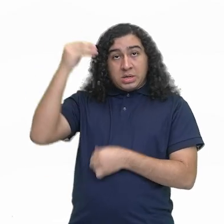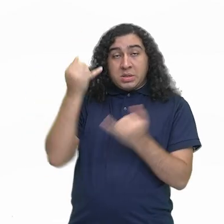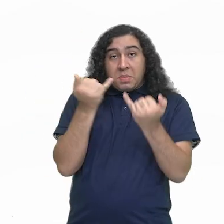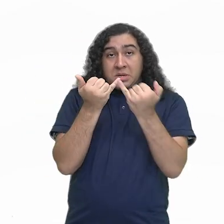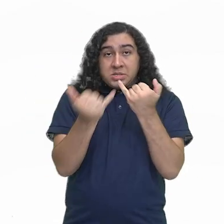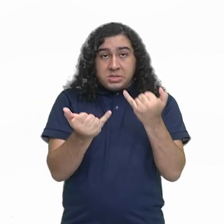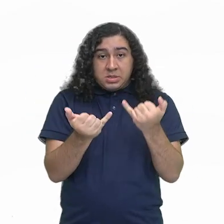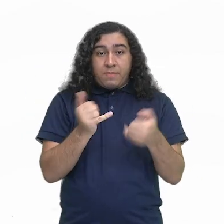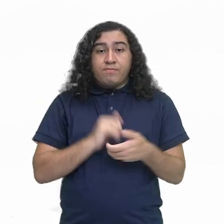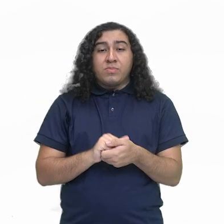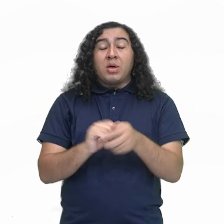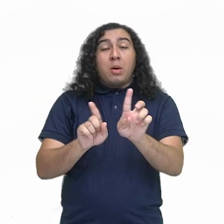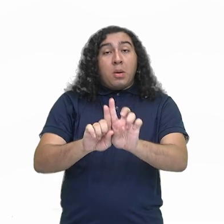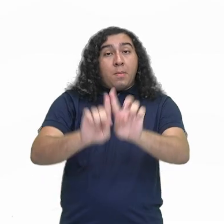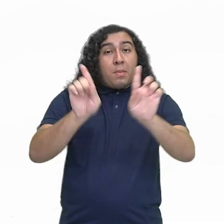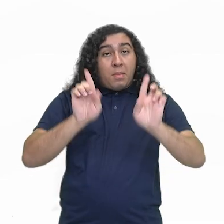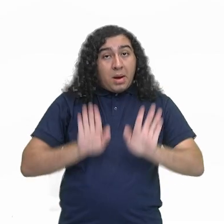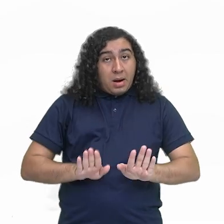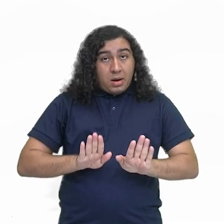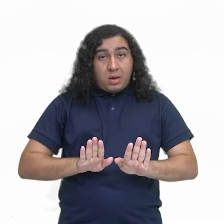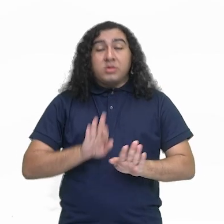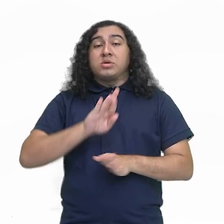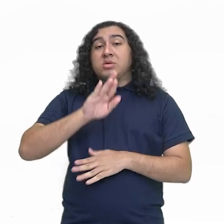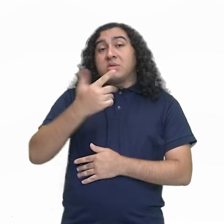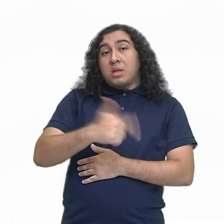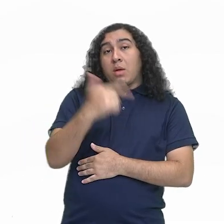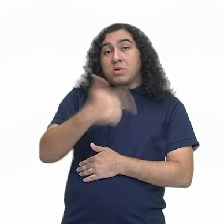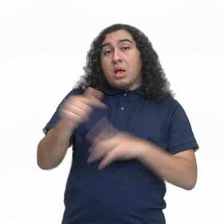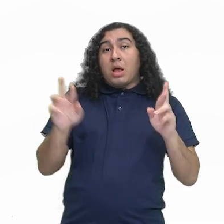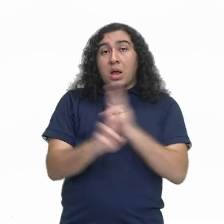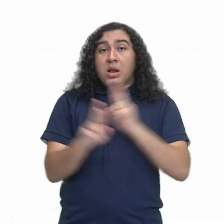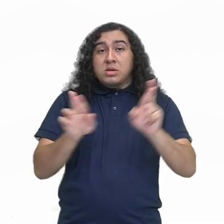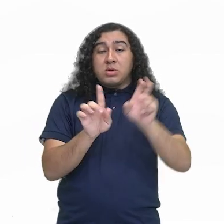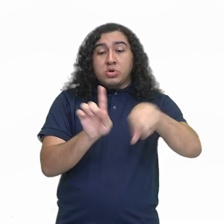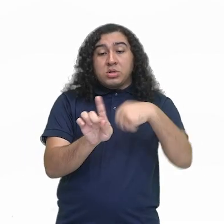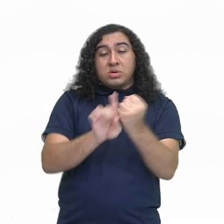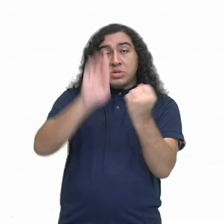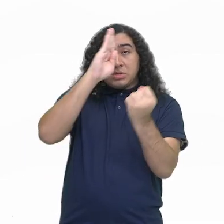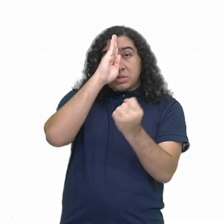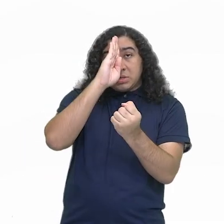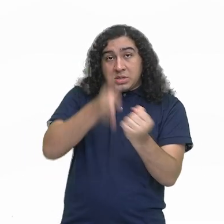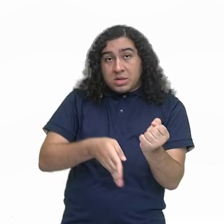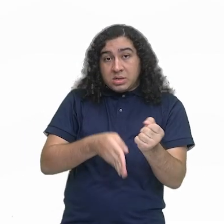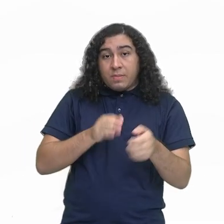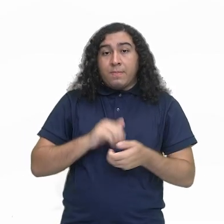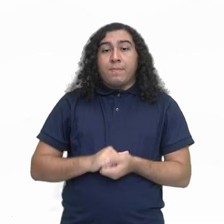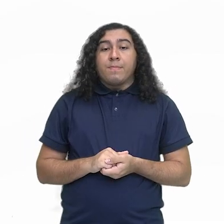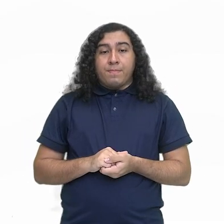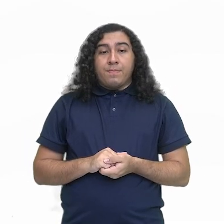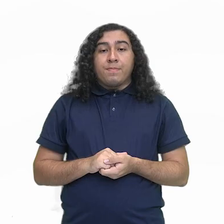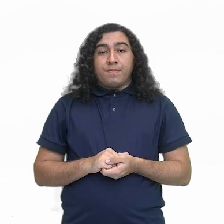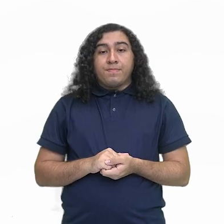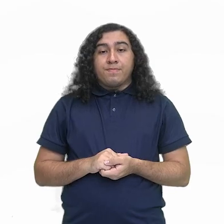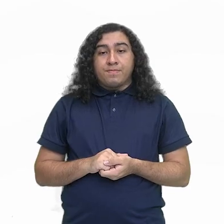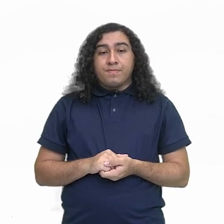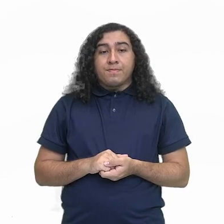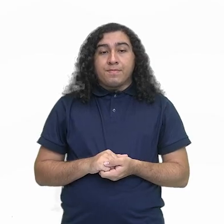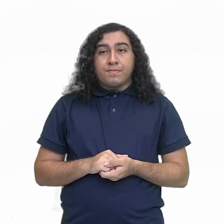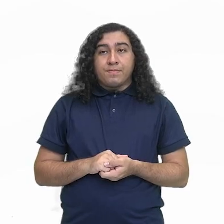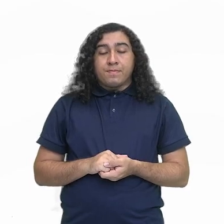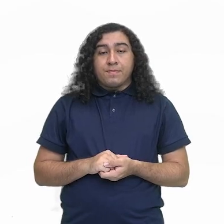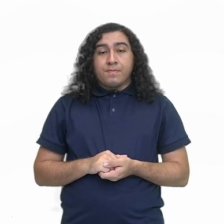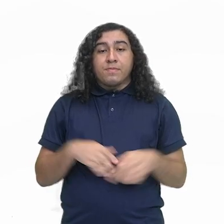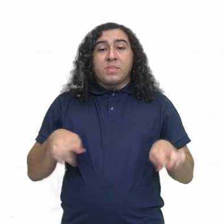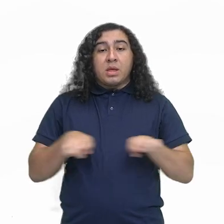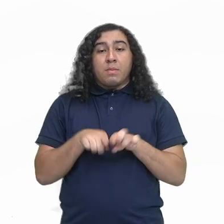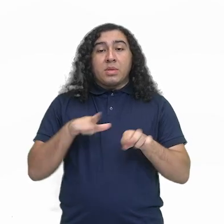semelhantes, porém, não estabelecem relações sociais diretas uns com os outros. Aí nós temos,